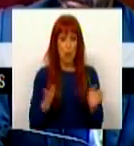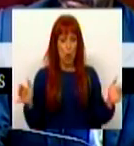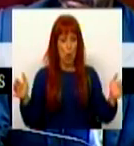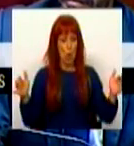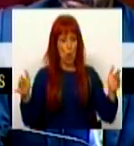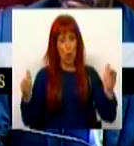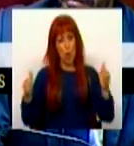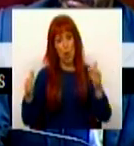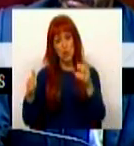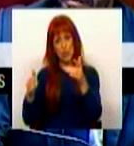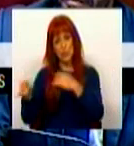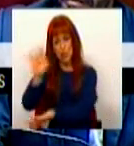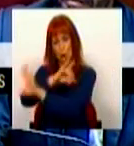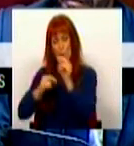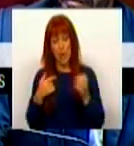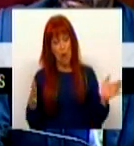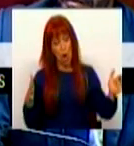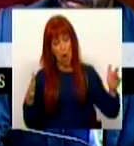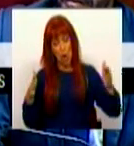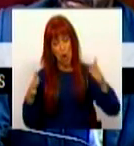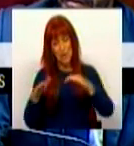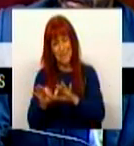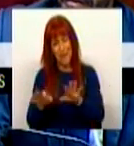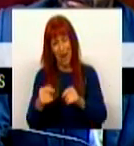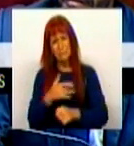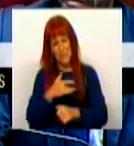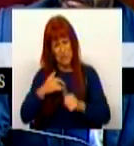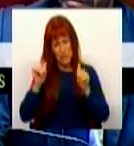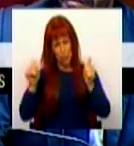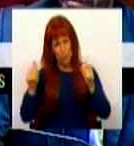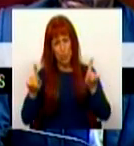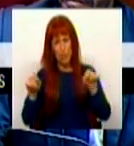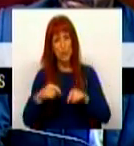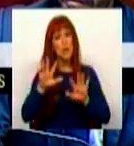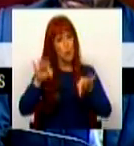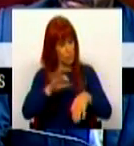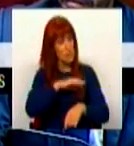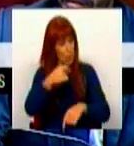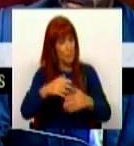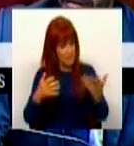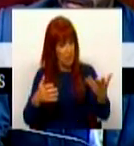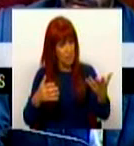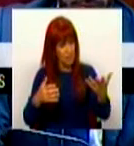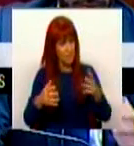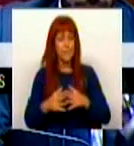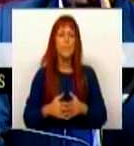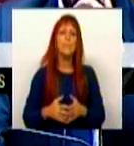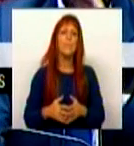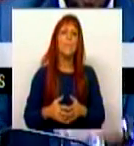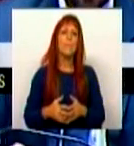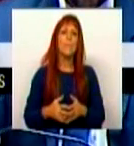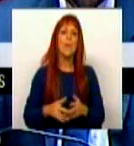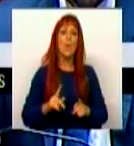convergir com a Europa, estamos a convergir de maneira saudável. Para concluir, Senhor Presidente,